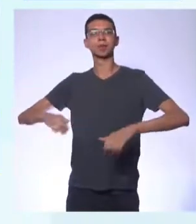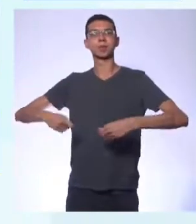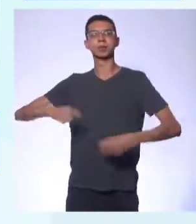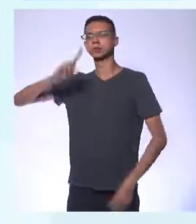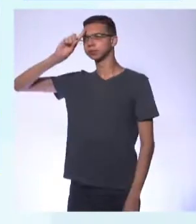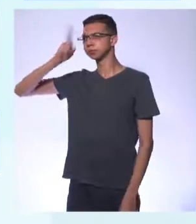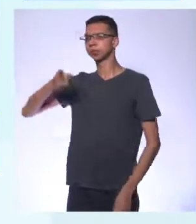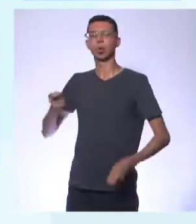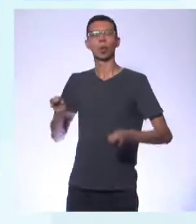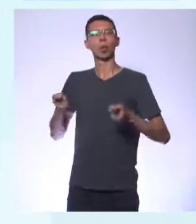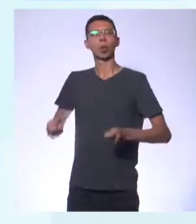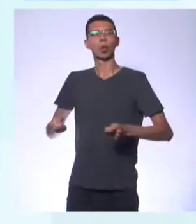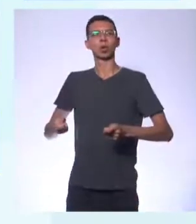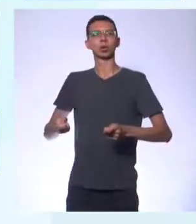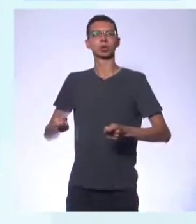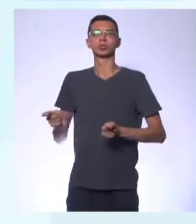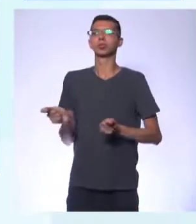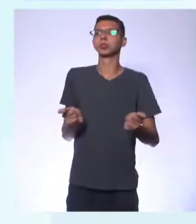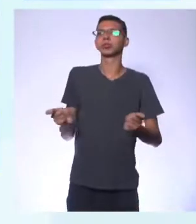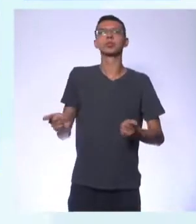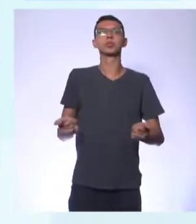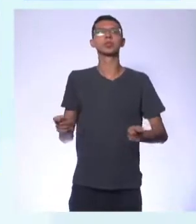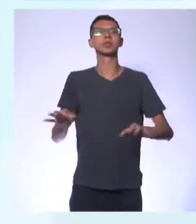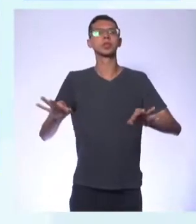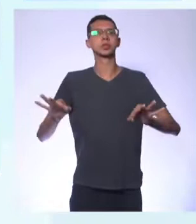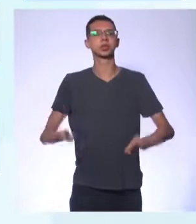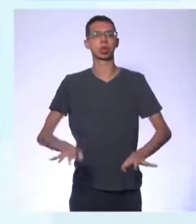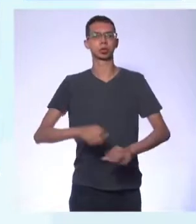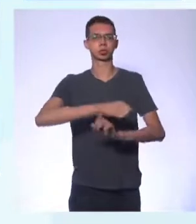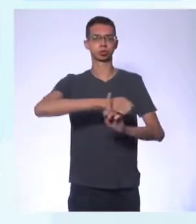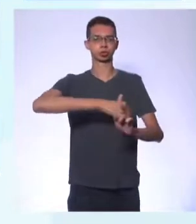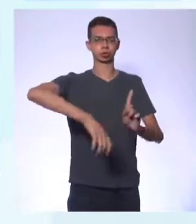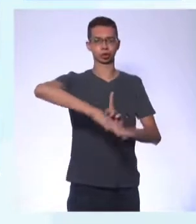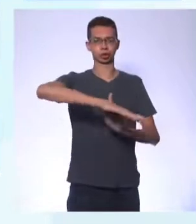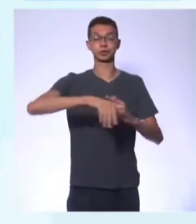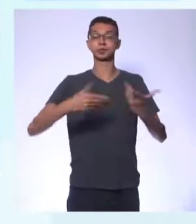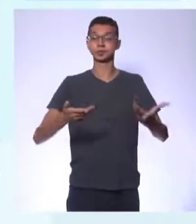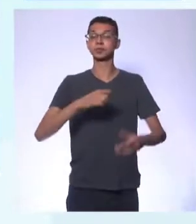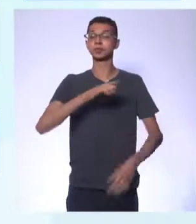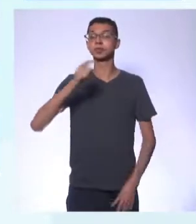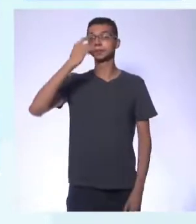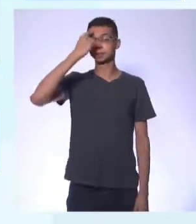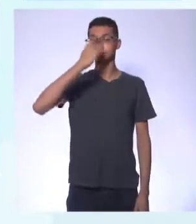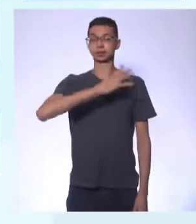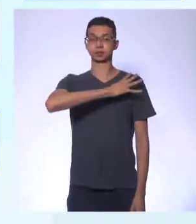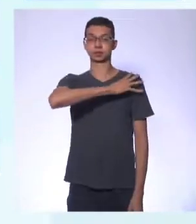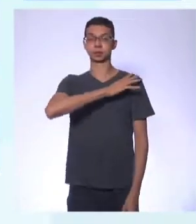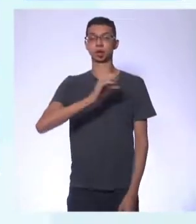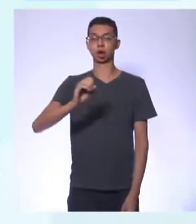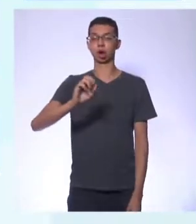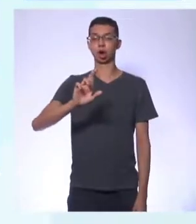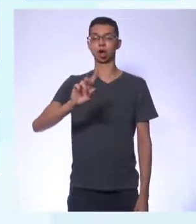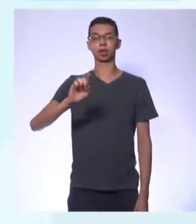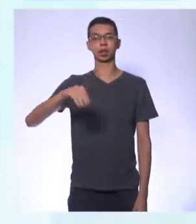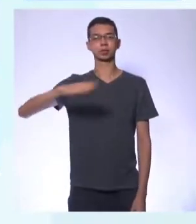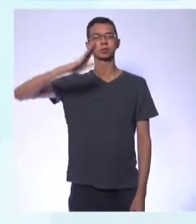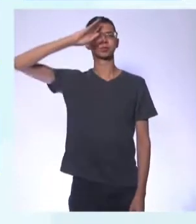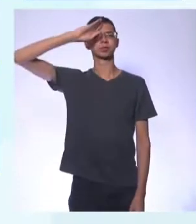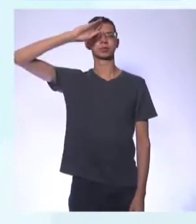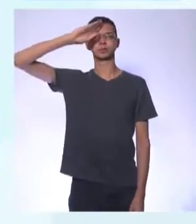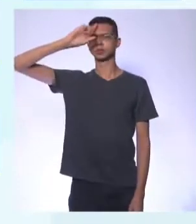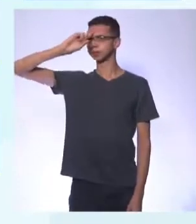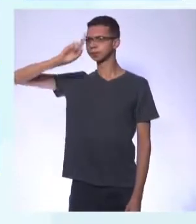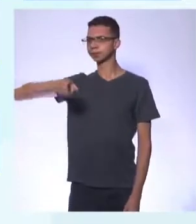ordem social. Então, os militares, a gente vai linkar com a ideia de ordem. São os militares que vão promover a